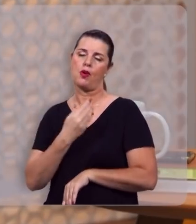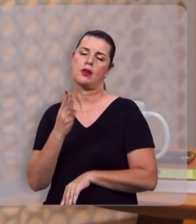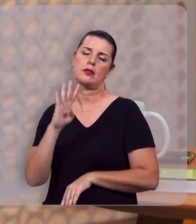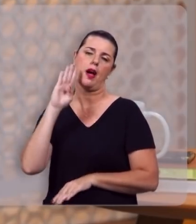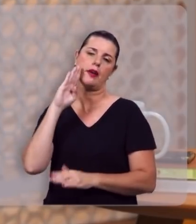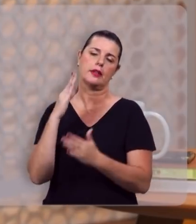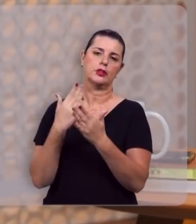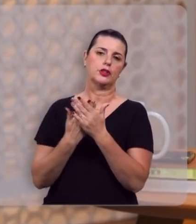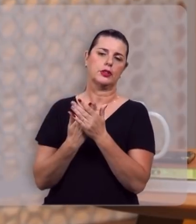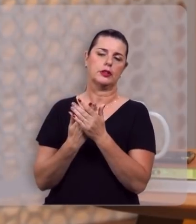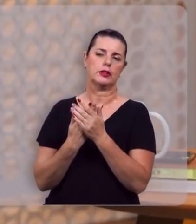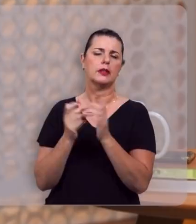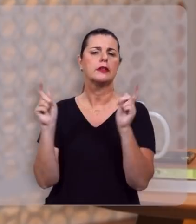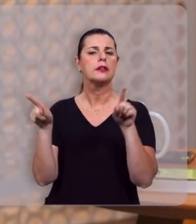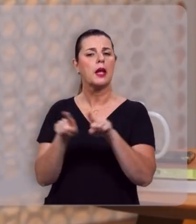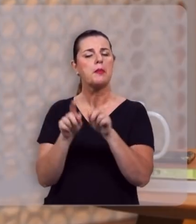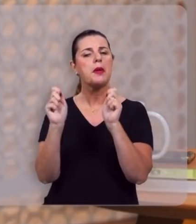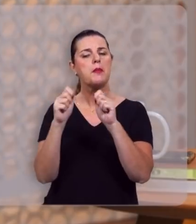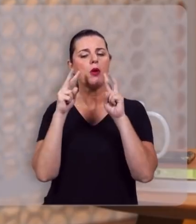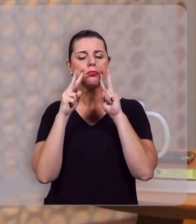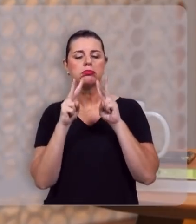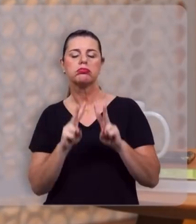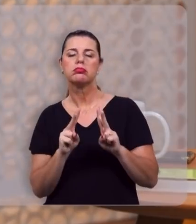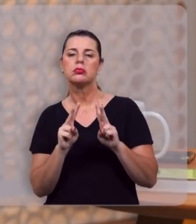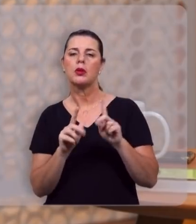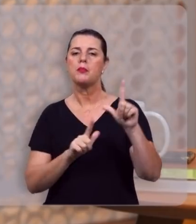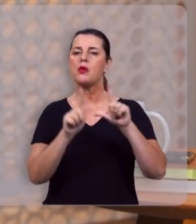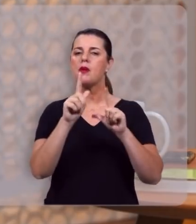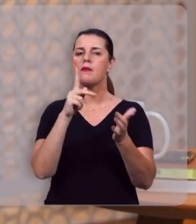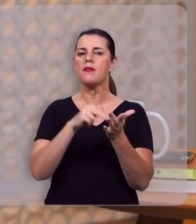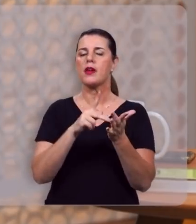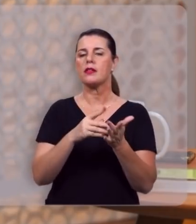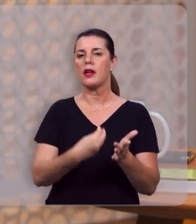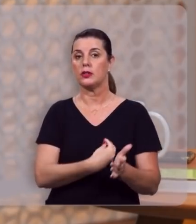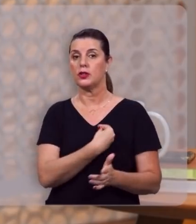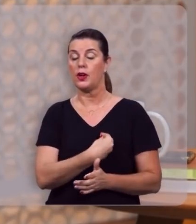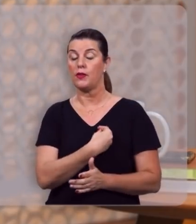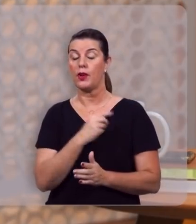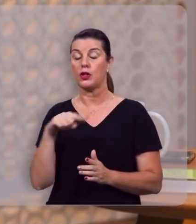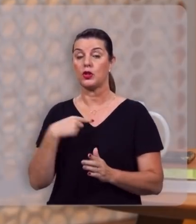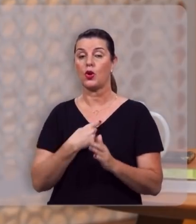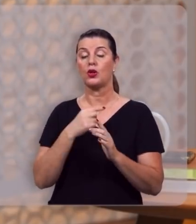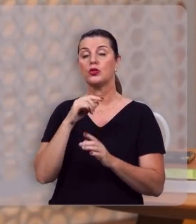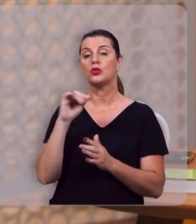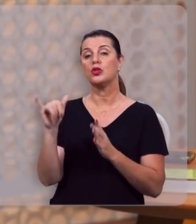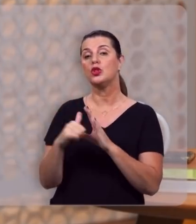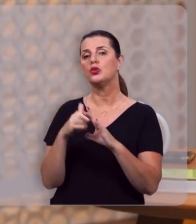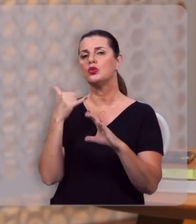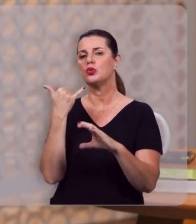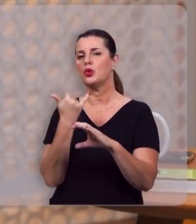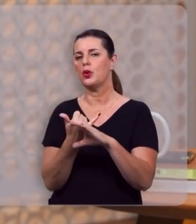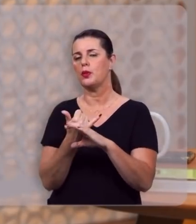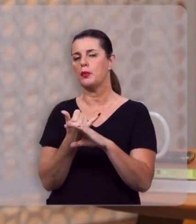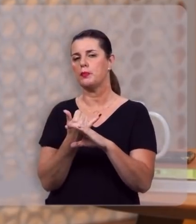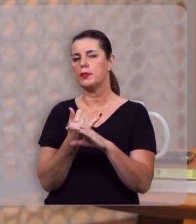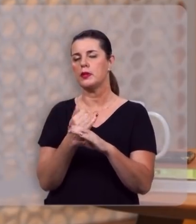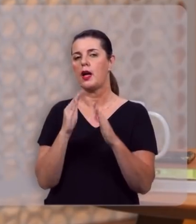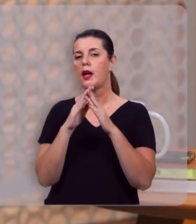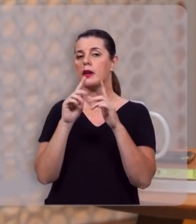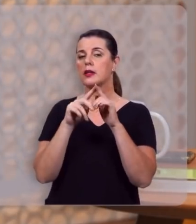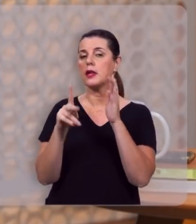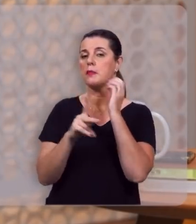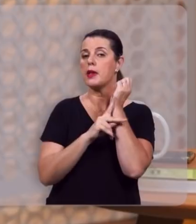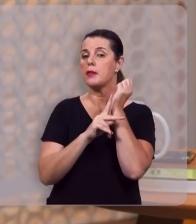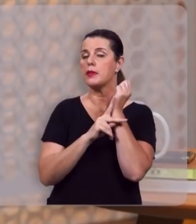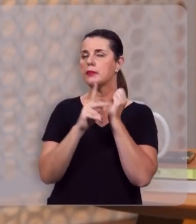Você pode também acompanhar os programas Verdade e Vida no nosso YouTube. O YouTube da Igreja